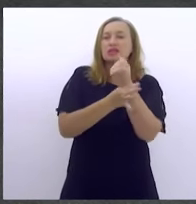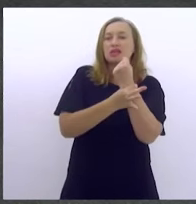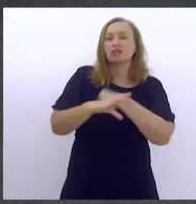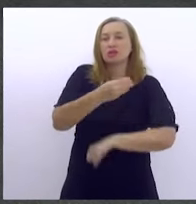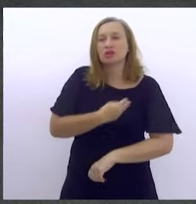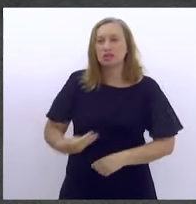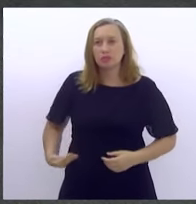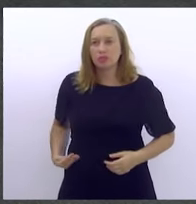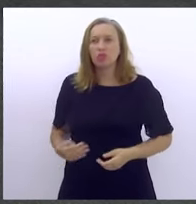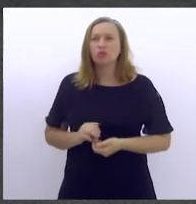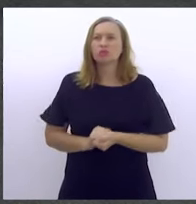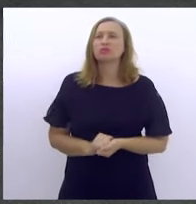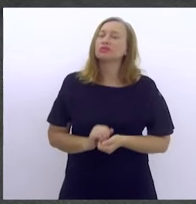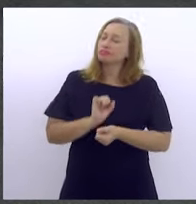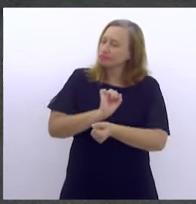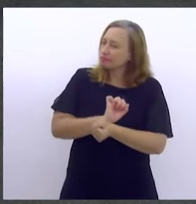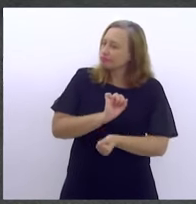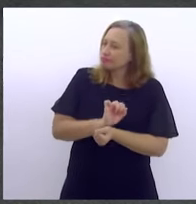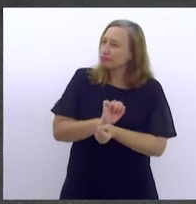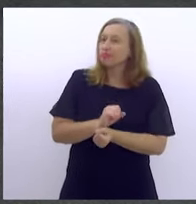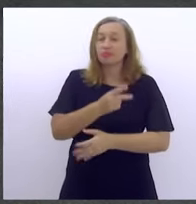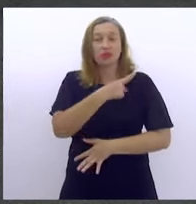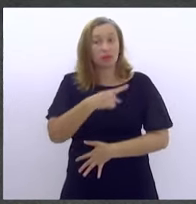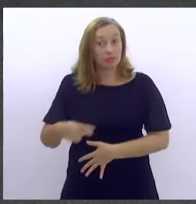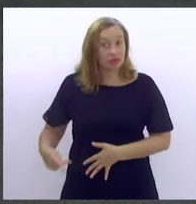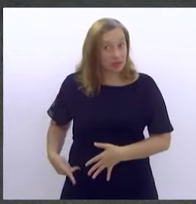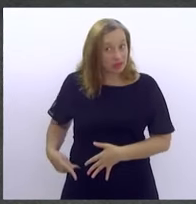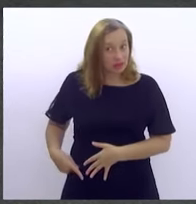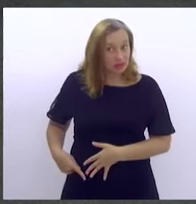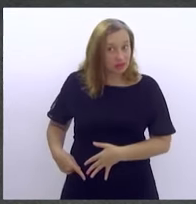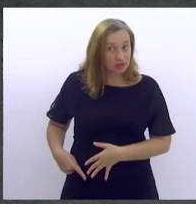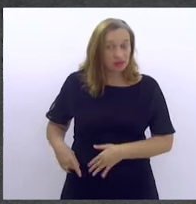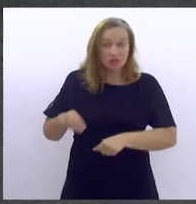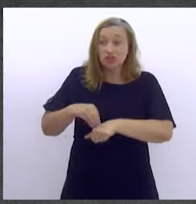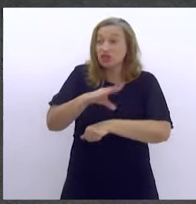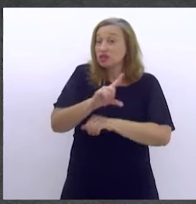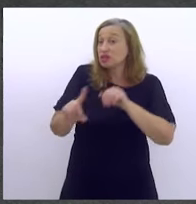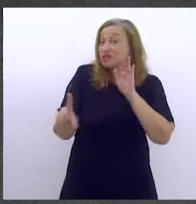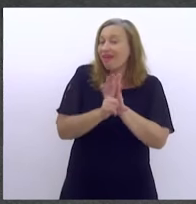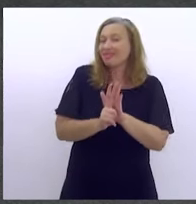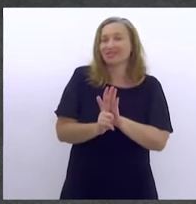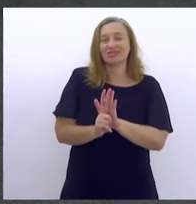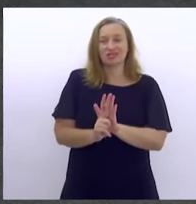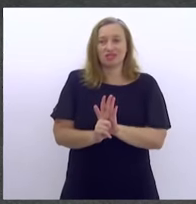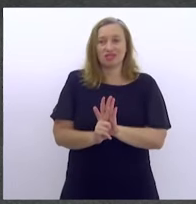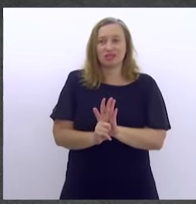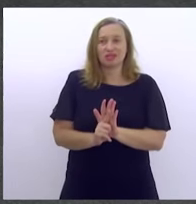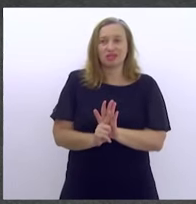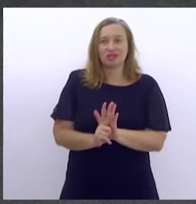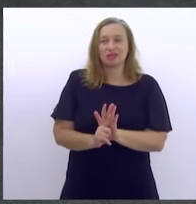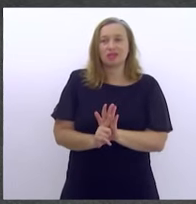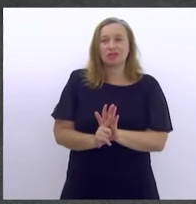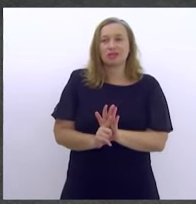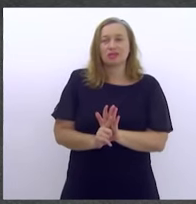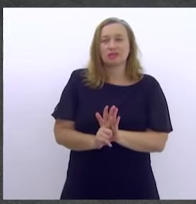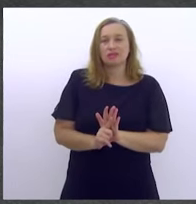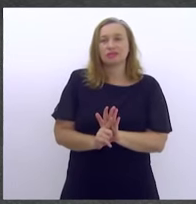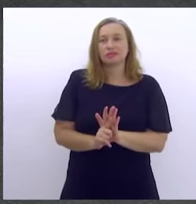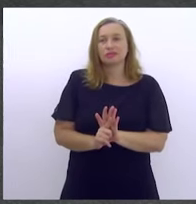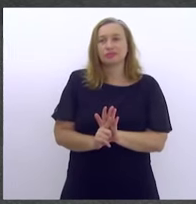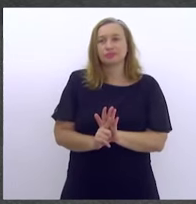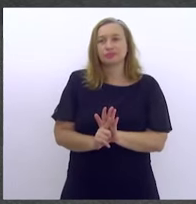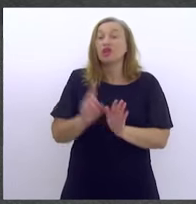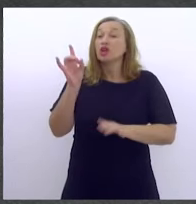pública, a gente espera que a presidência coloque, é uma indicação legislativa, né, que a presidência coloque